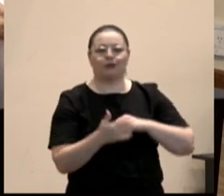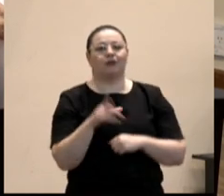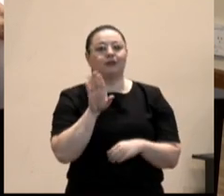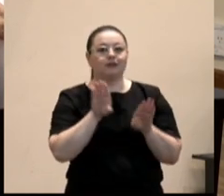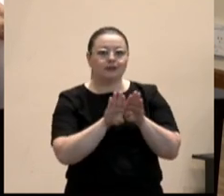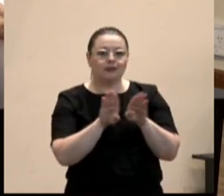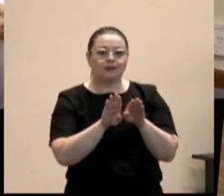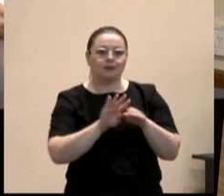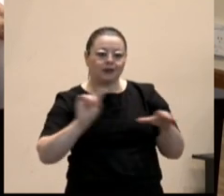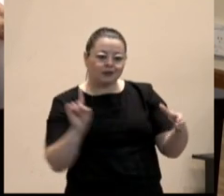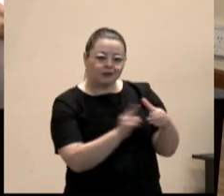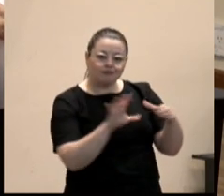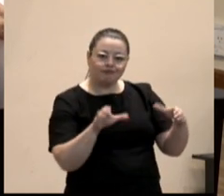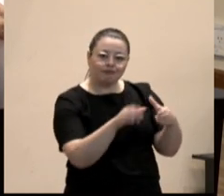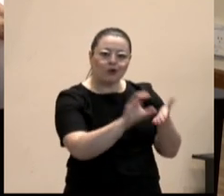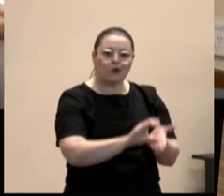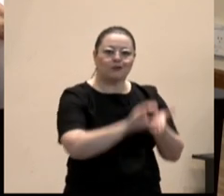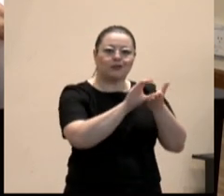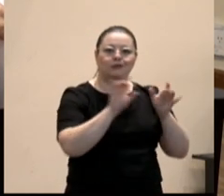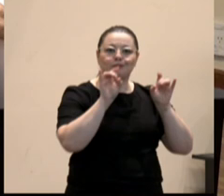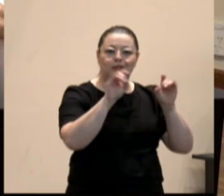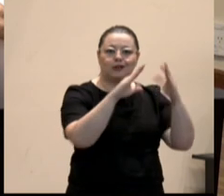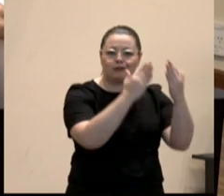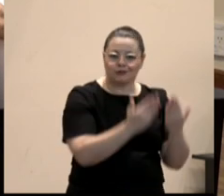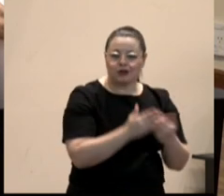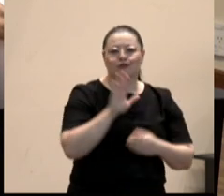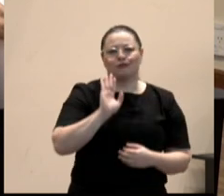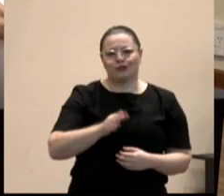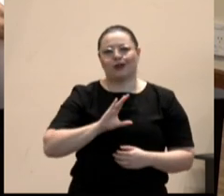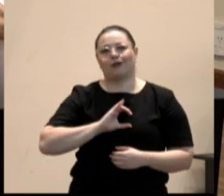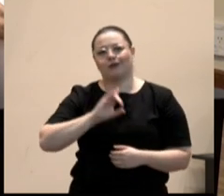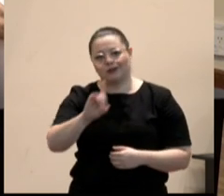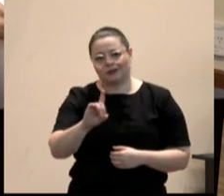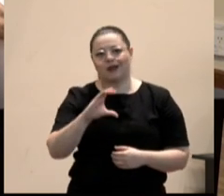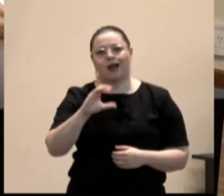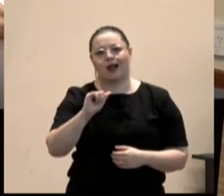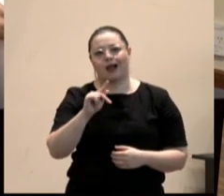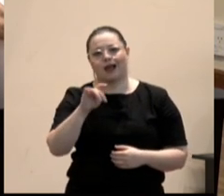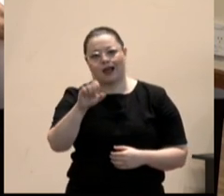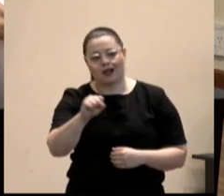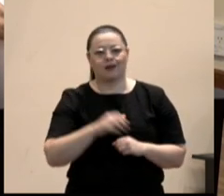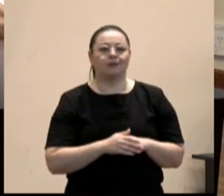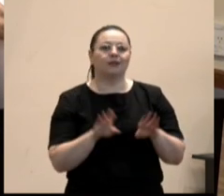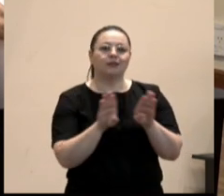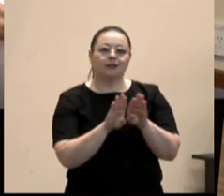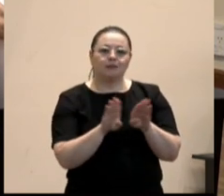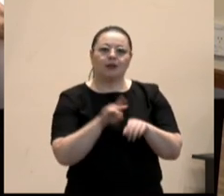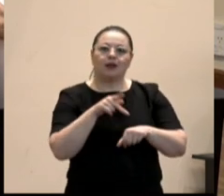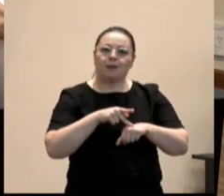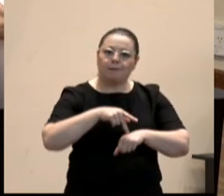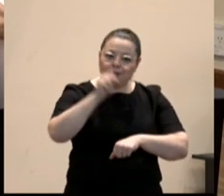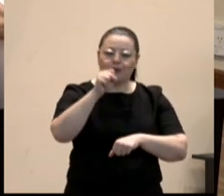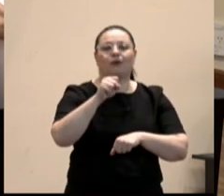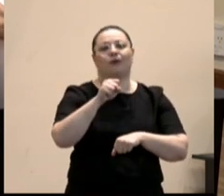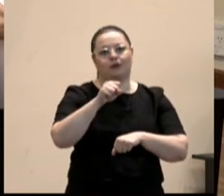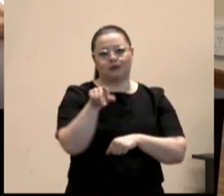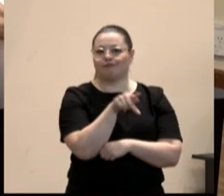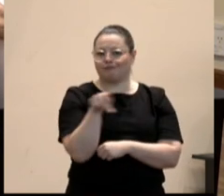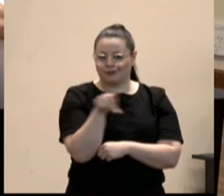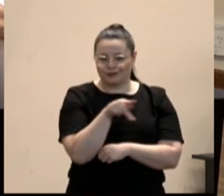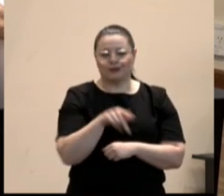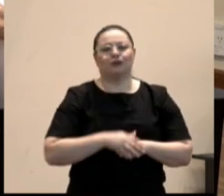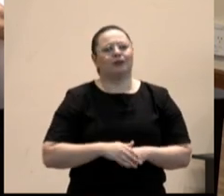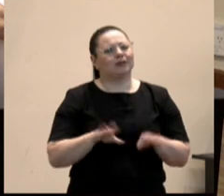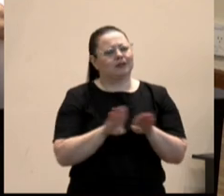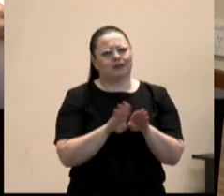Comissão Especial de Avaliação, foi coordenador de área da CAPES, professor de programa de pós-graduação e com uma